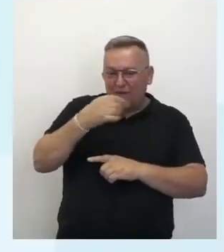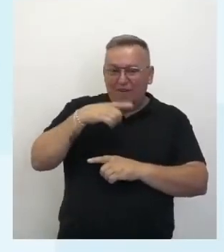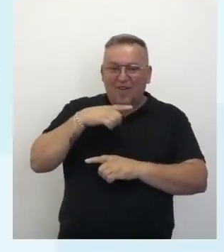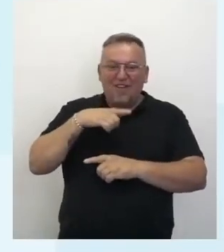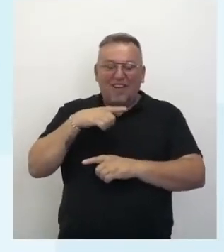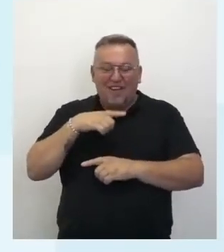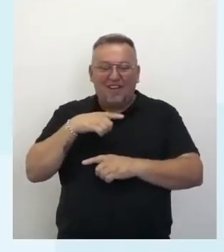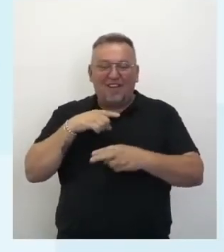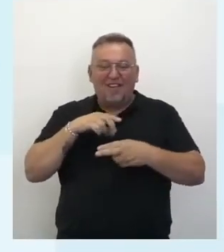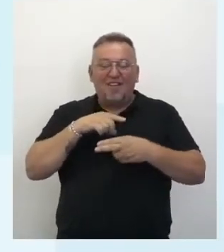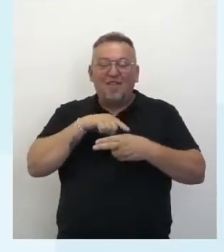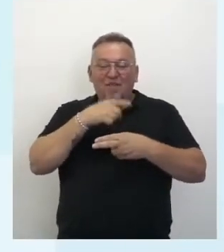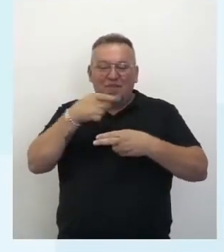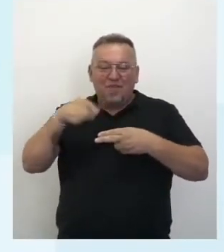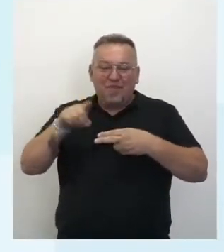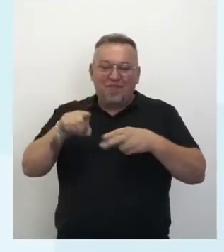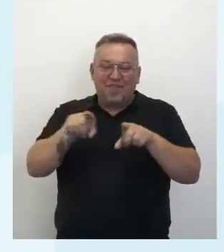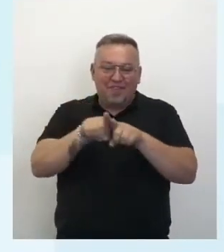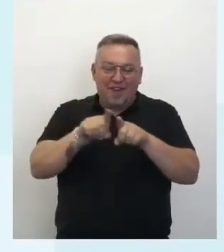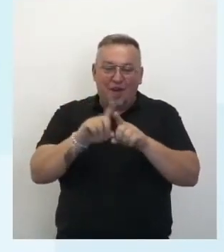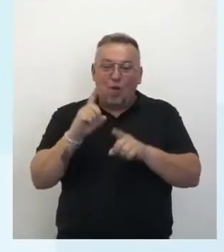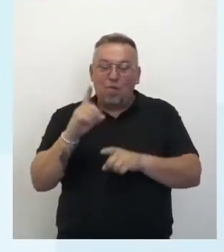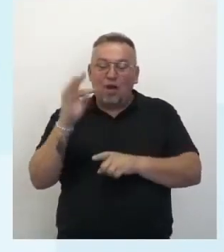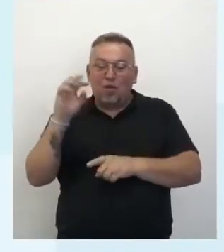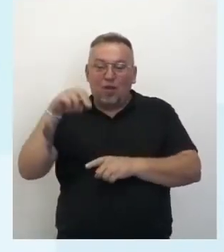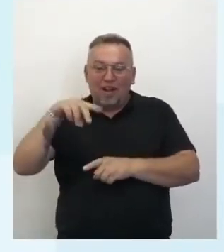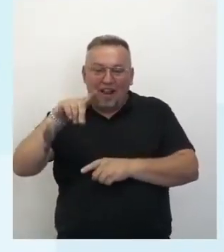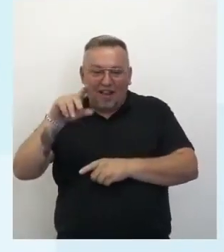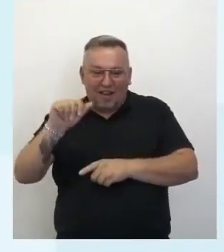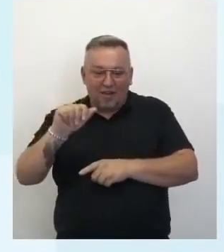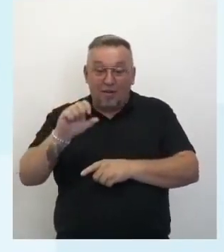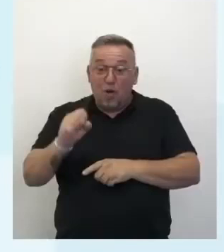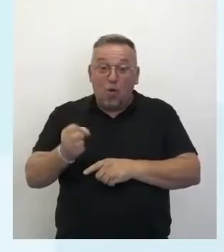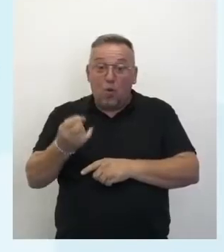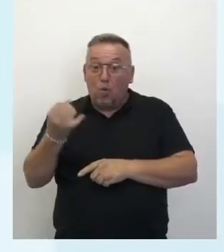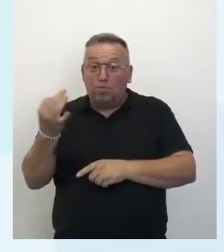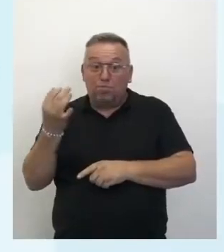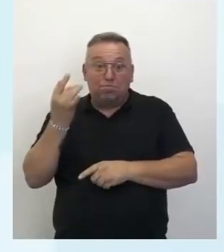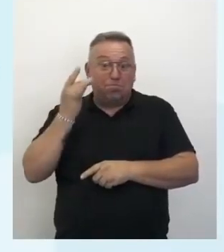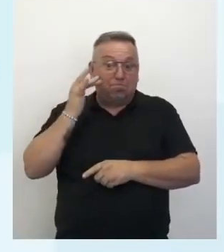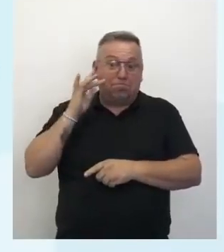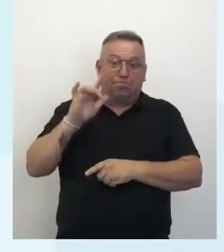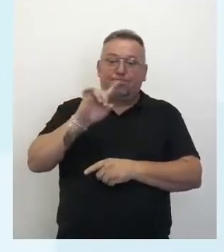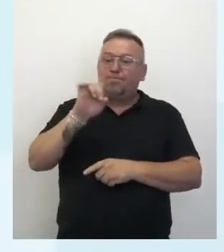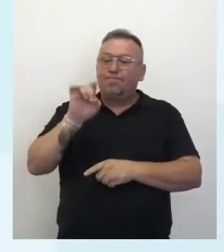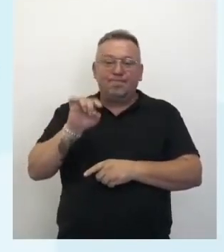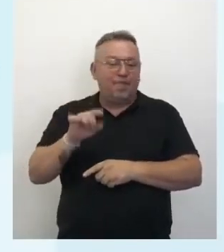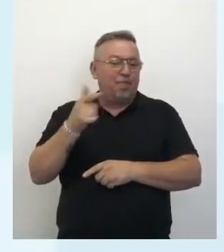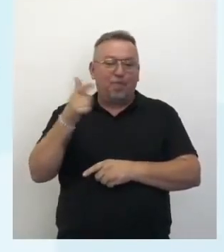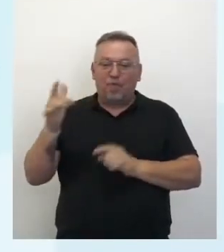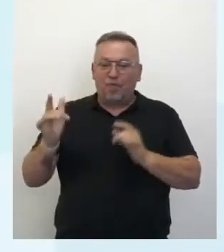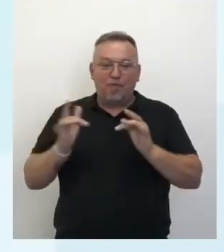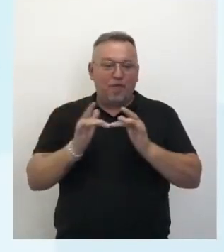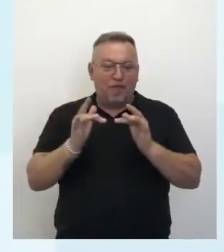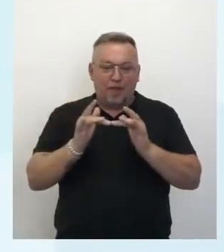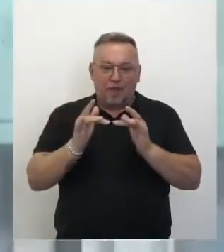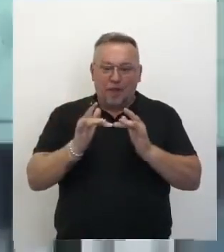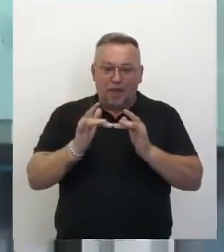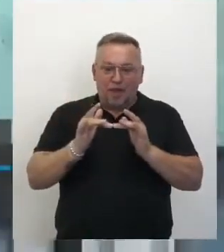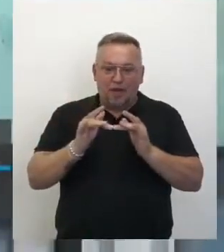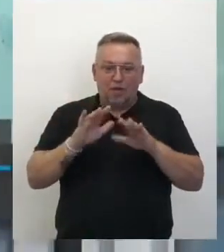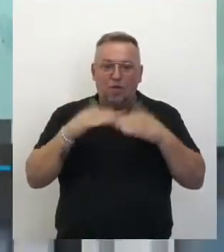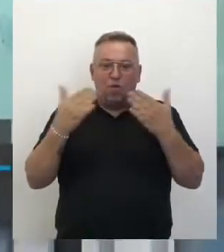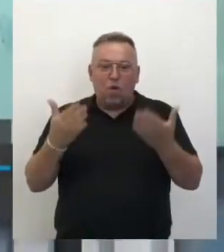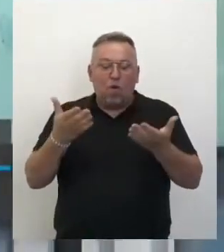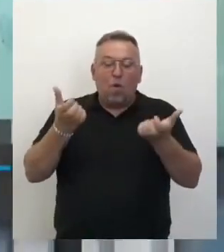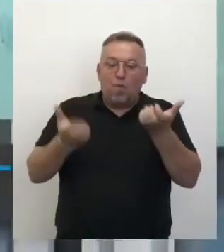ela tenha mais do que 1 tonelada. Sim. Quanto tem, eu não faço ideia. Eu não tenho essa relação aí de qual é